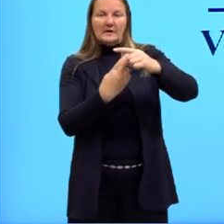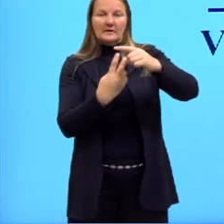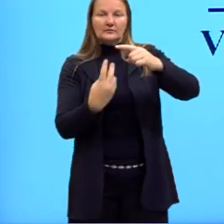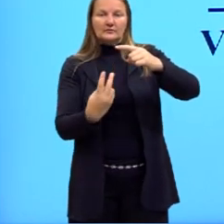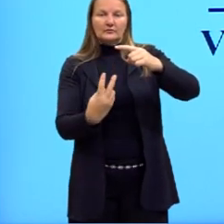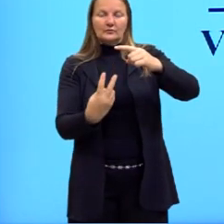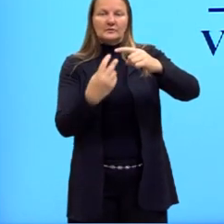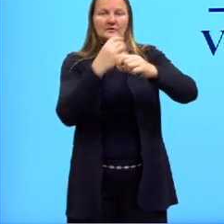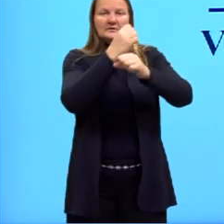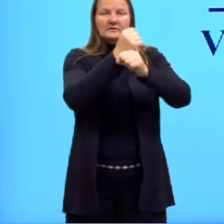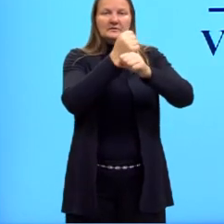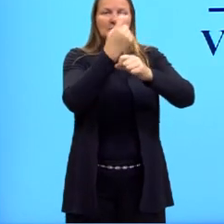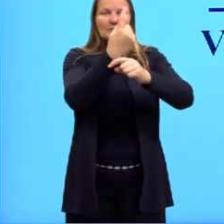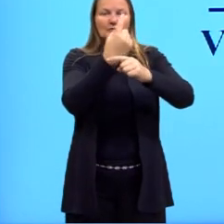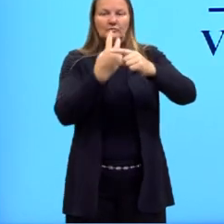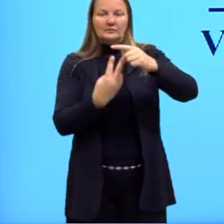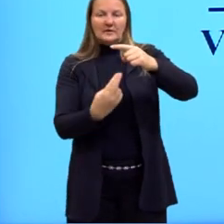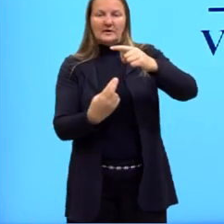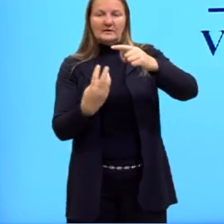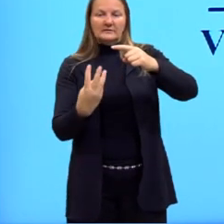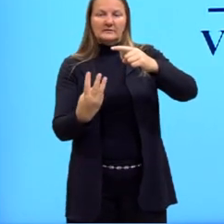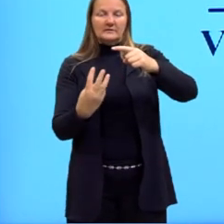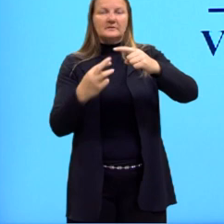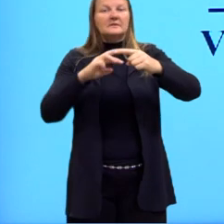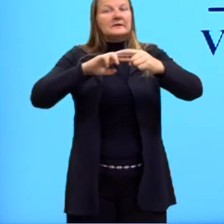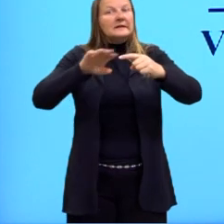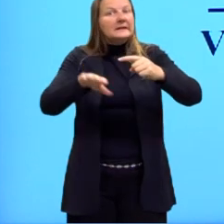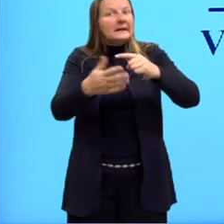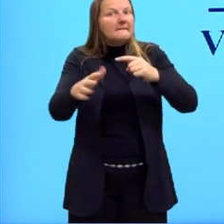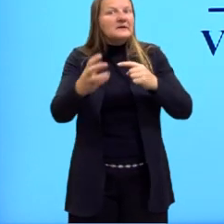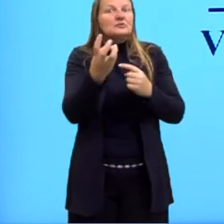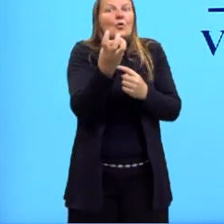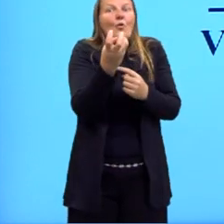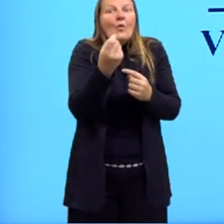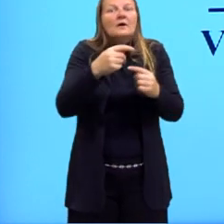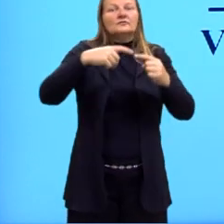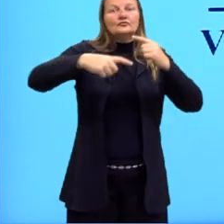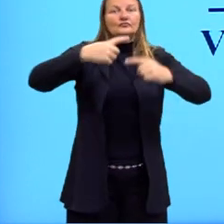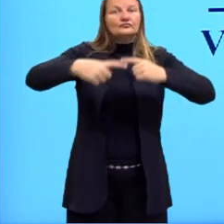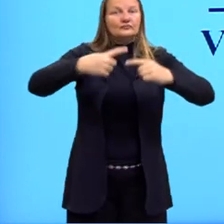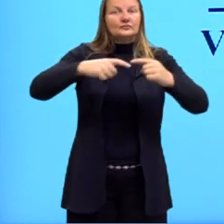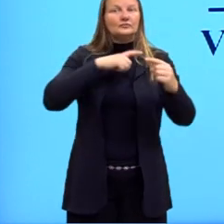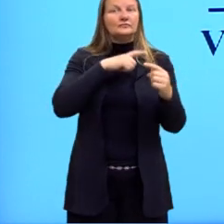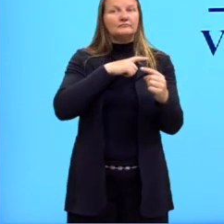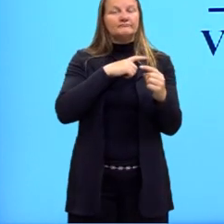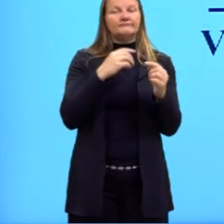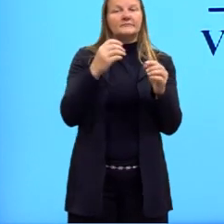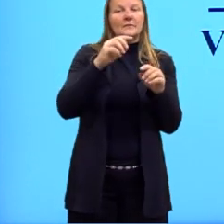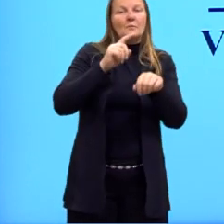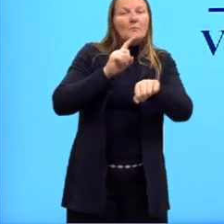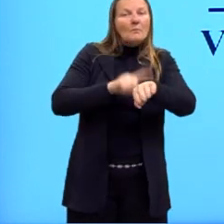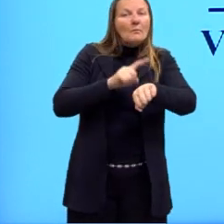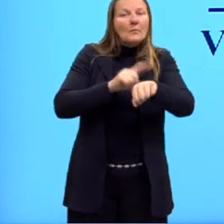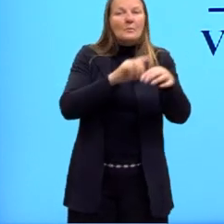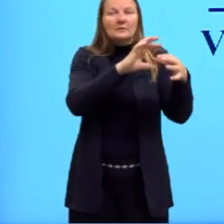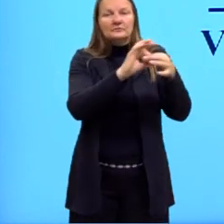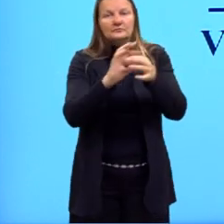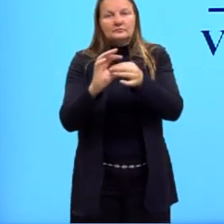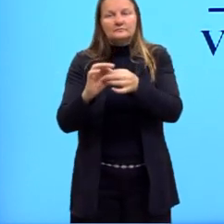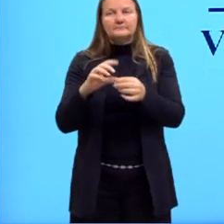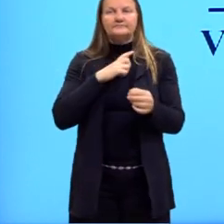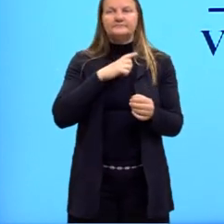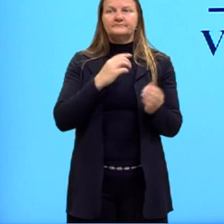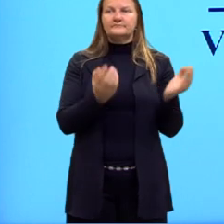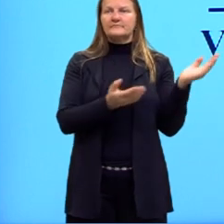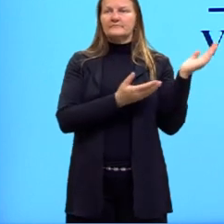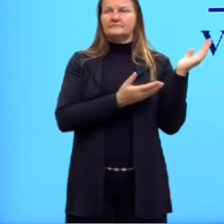sobre R3 depende de quantos né resistores você tiver no circuito você tiver resolvendo aquele momento tá E